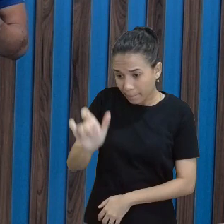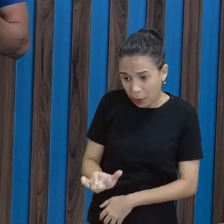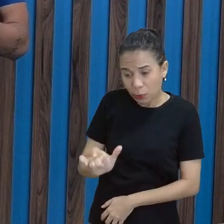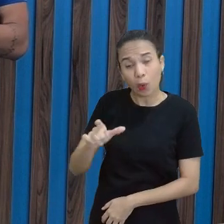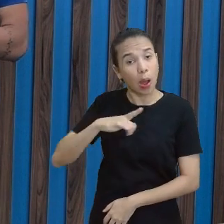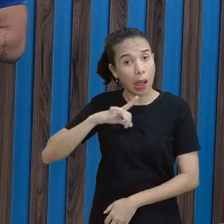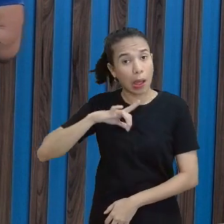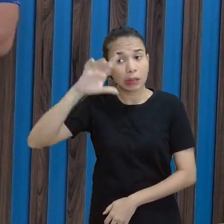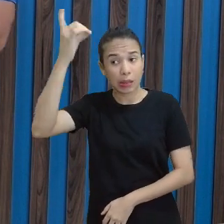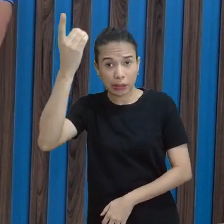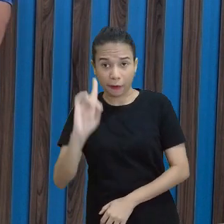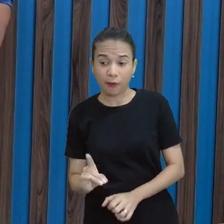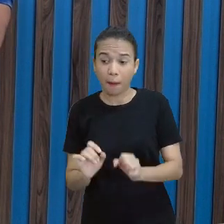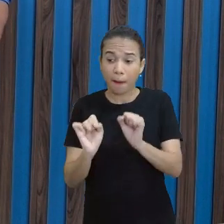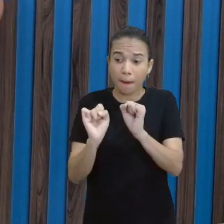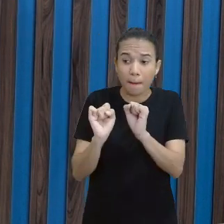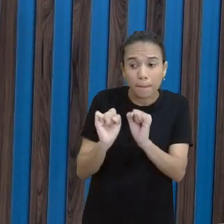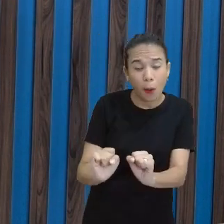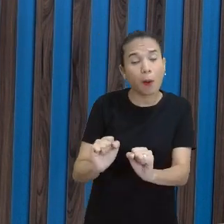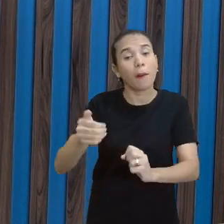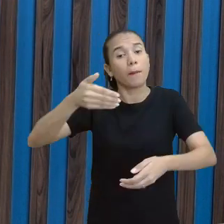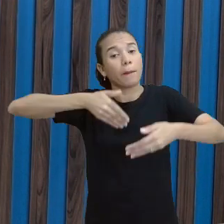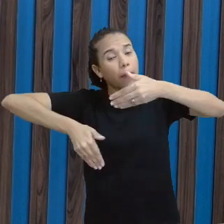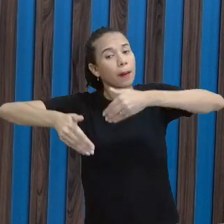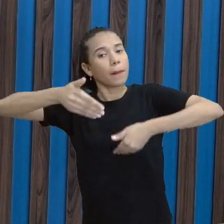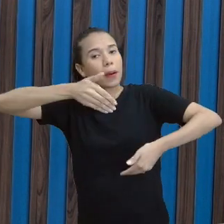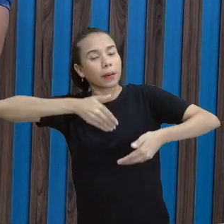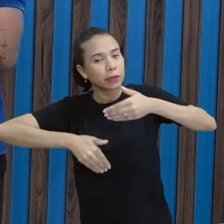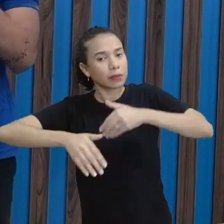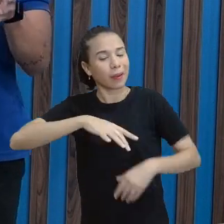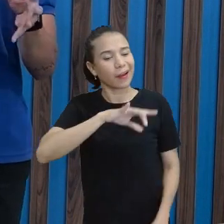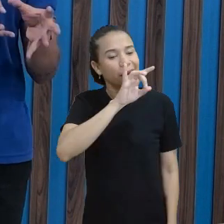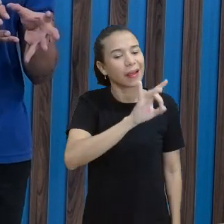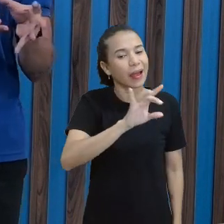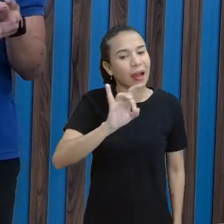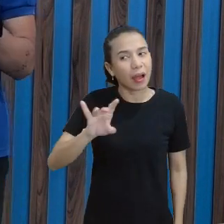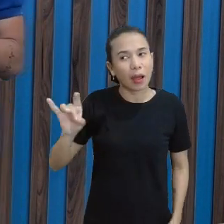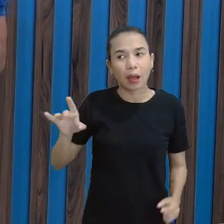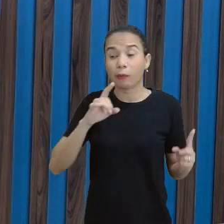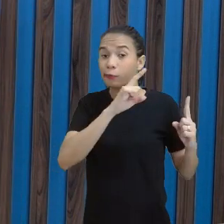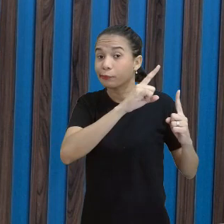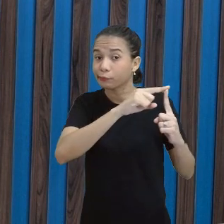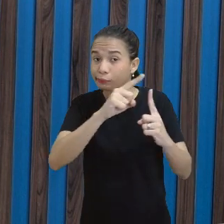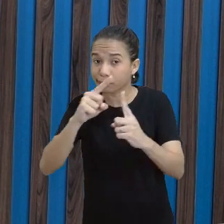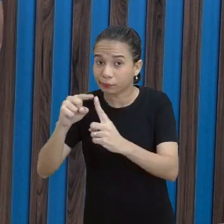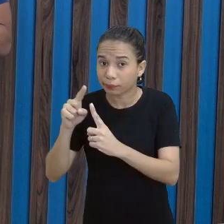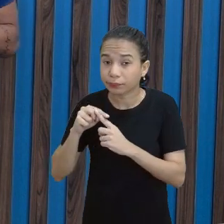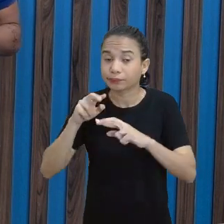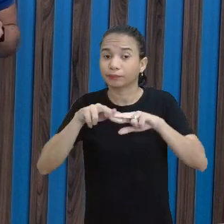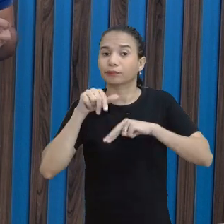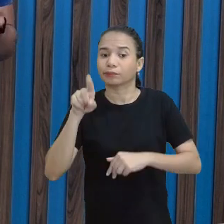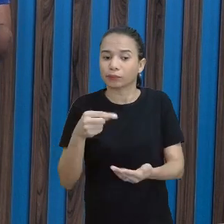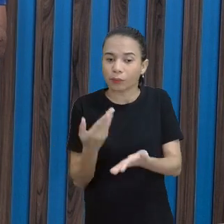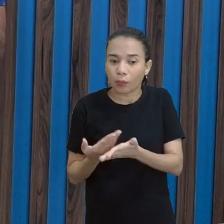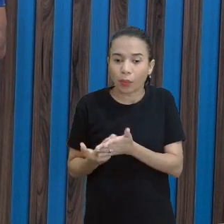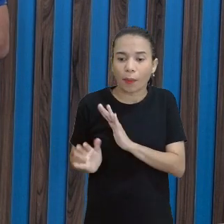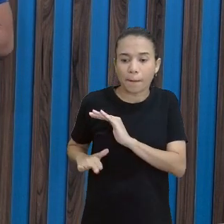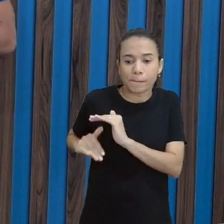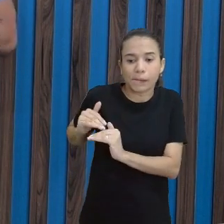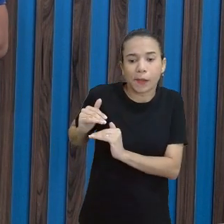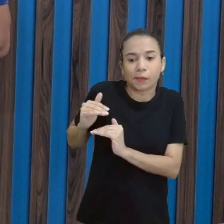com deficiência que podem participar ali de cada modalidade. Então, esses estudos foram